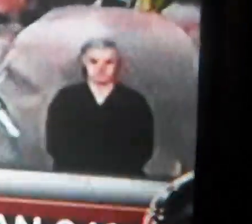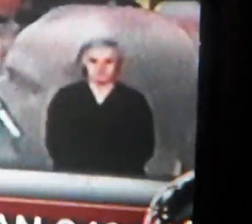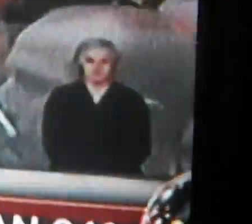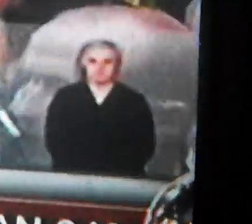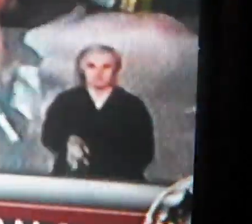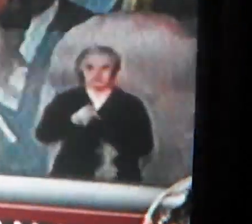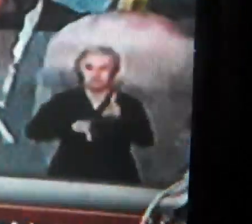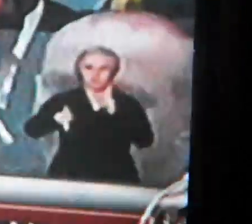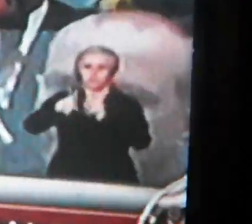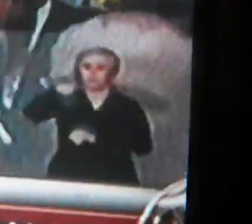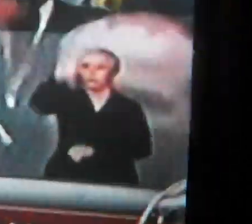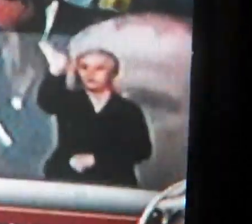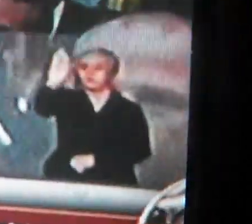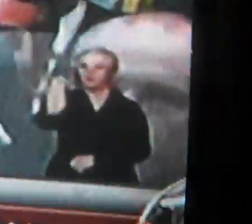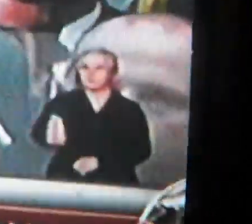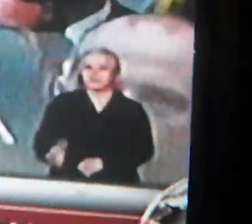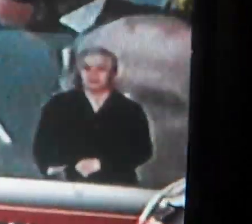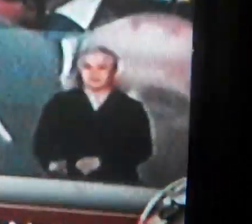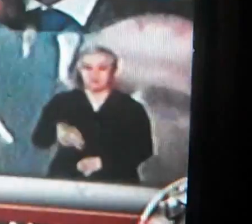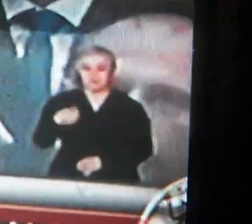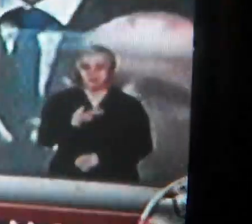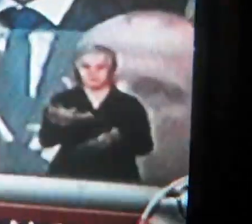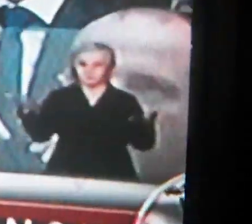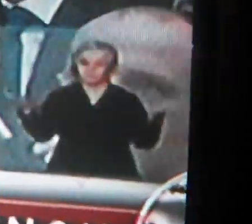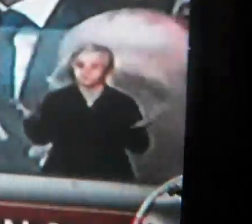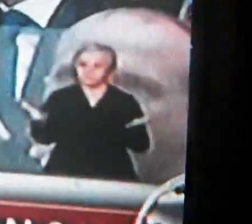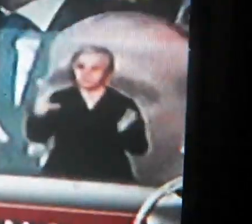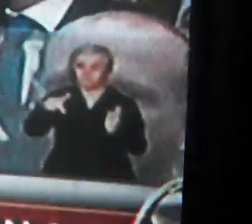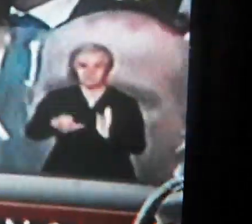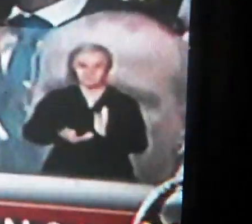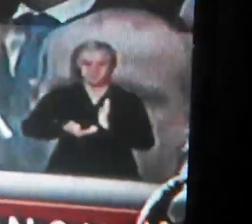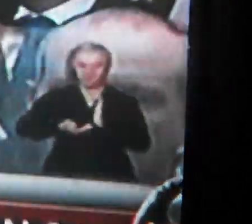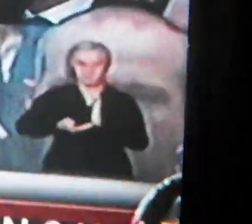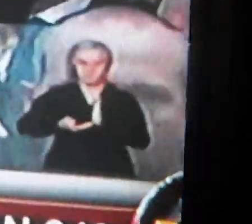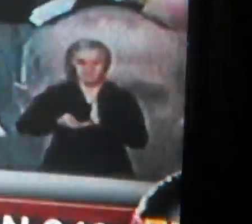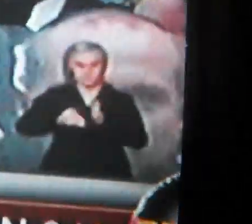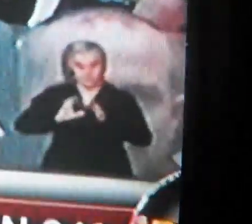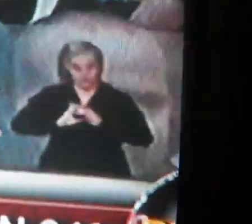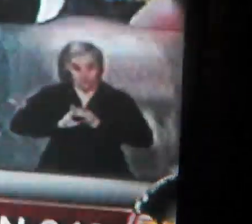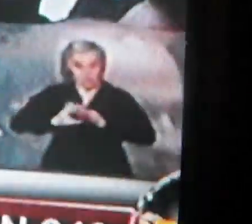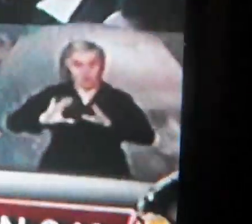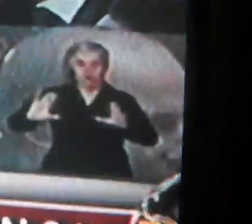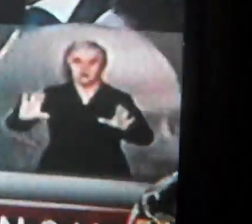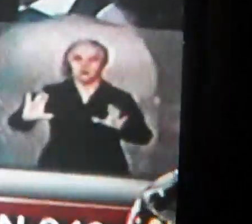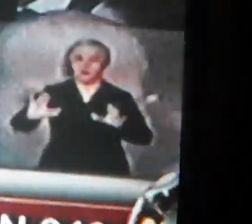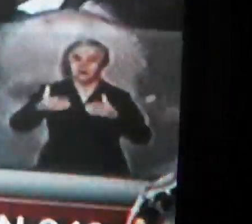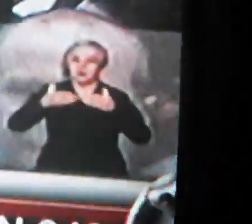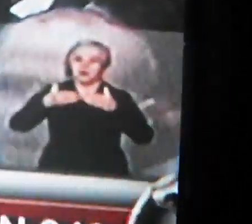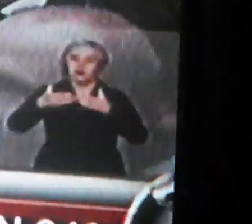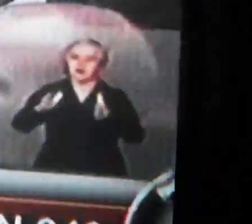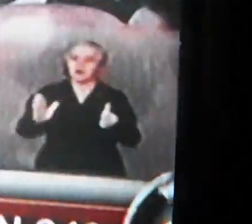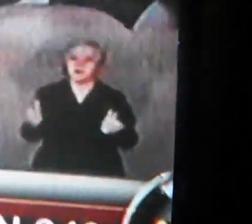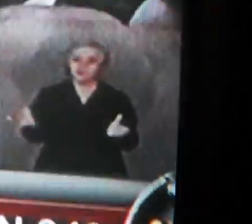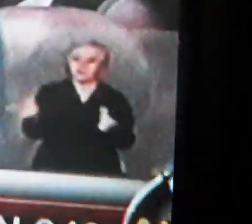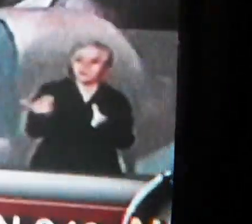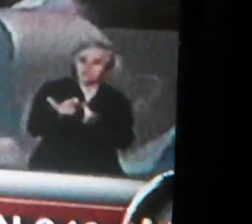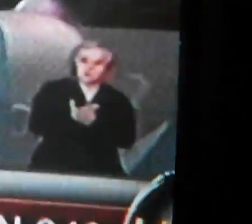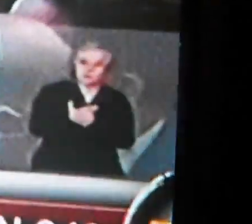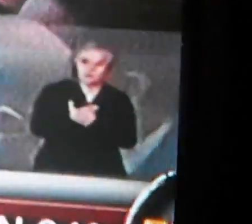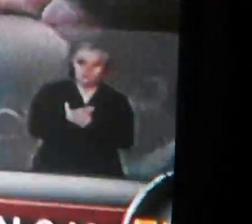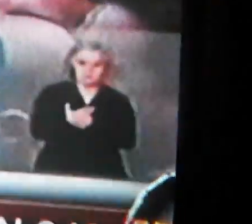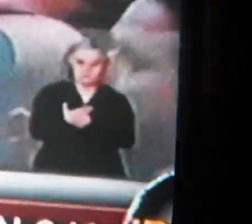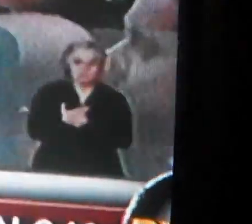Povo brasileiro, nós estamos aqui para autorizar a abertura de um